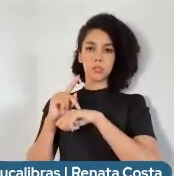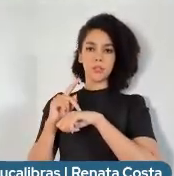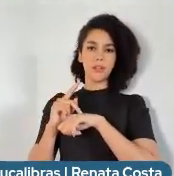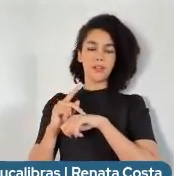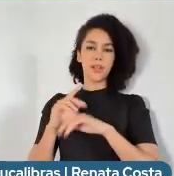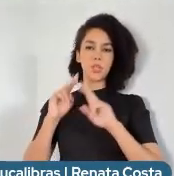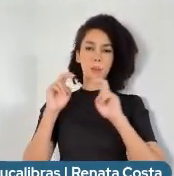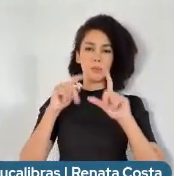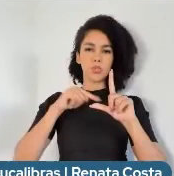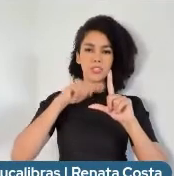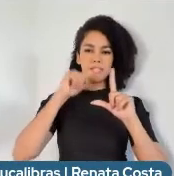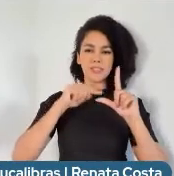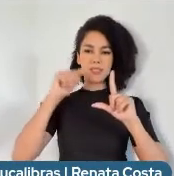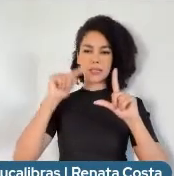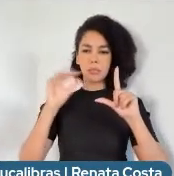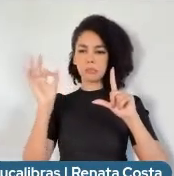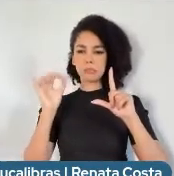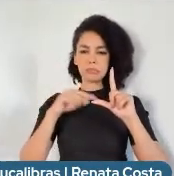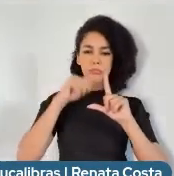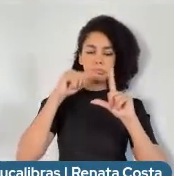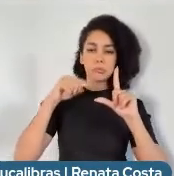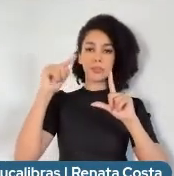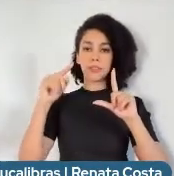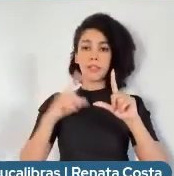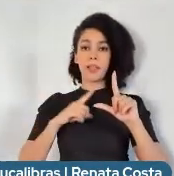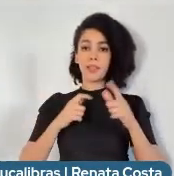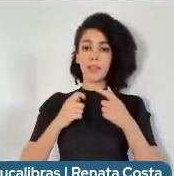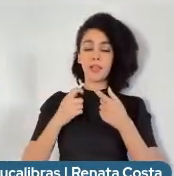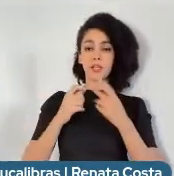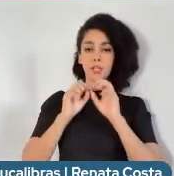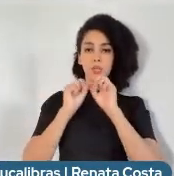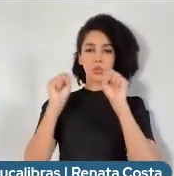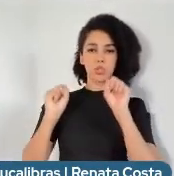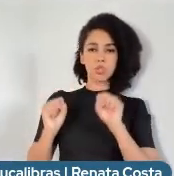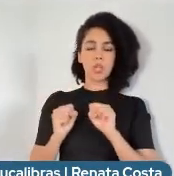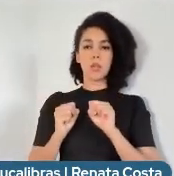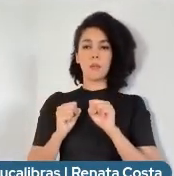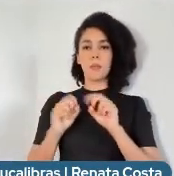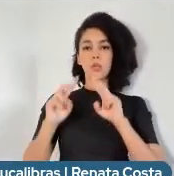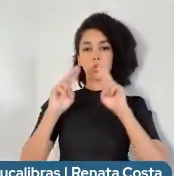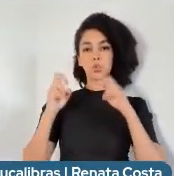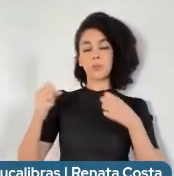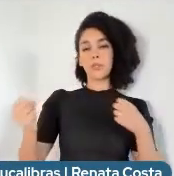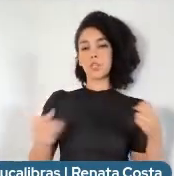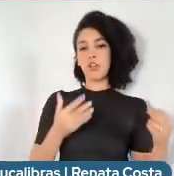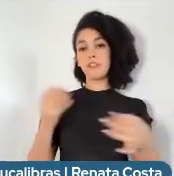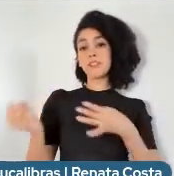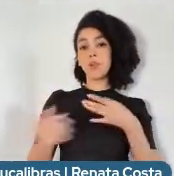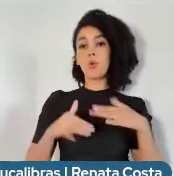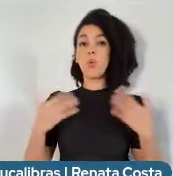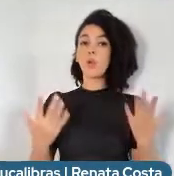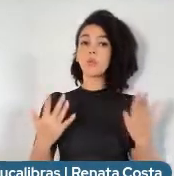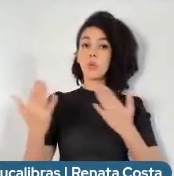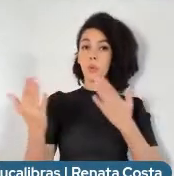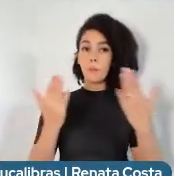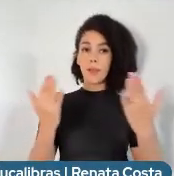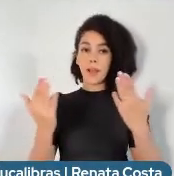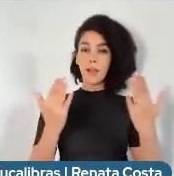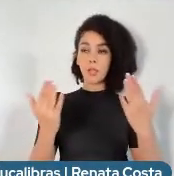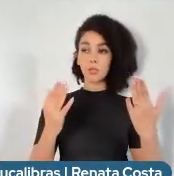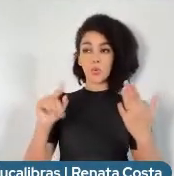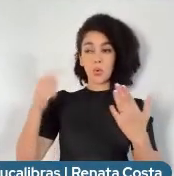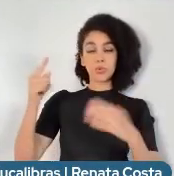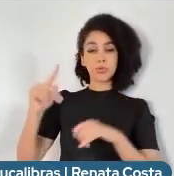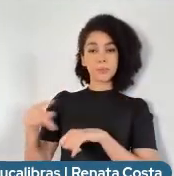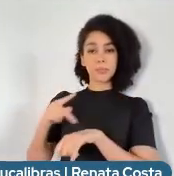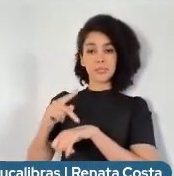indicadores que sistematizam as questões de inovação, quando a gente é comparado com outros países.